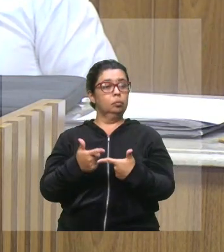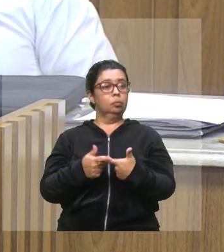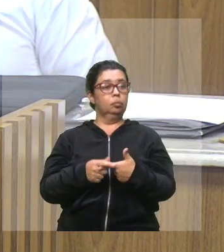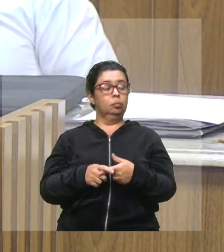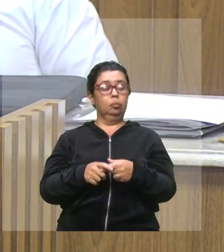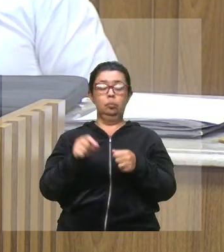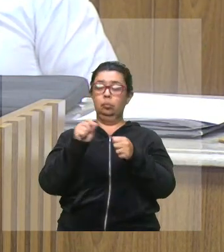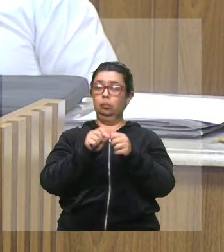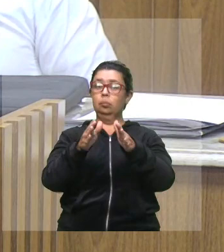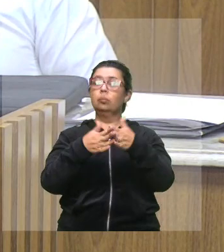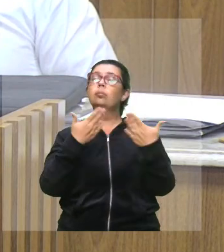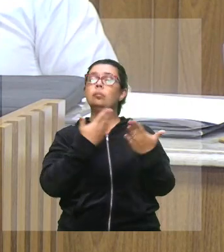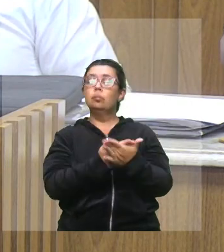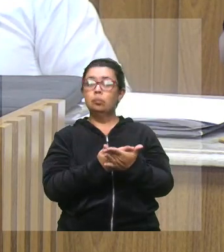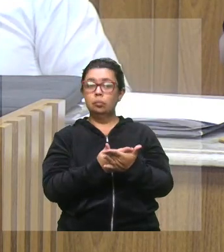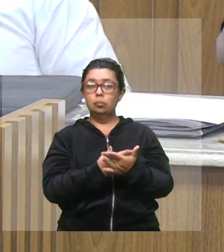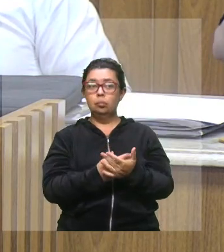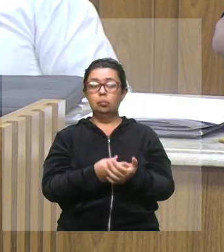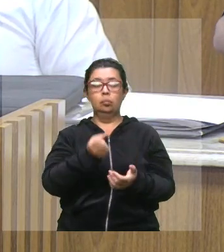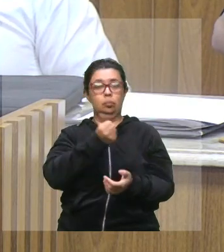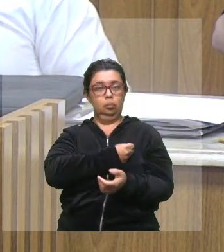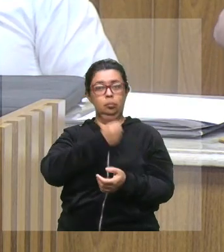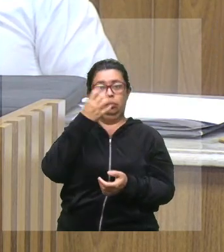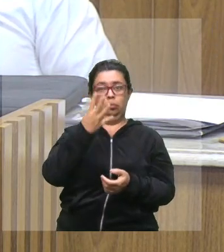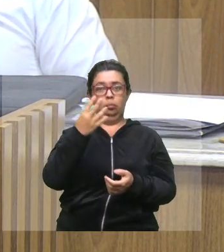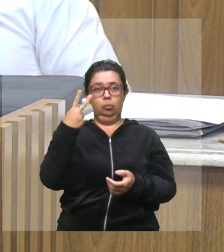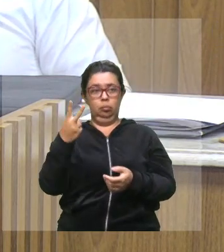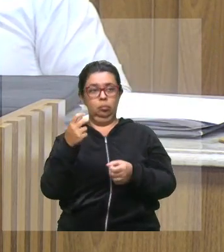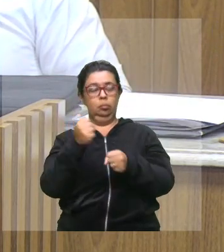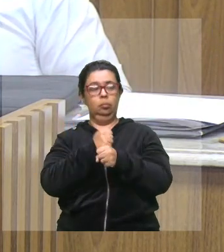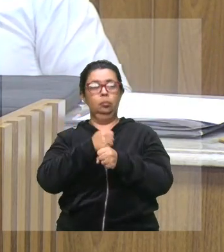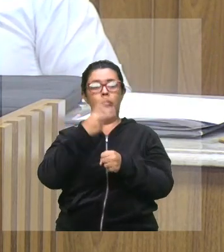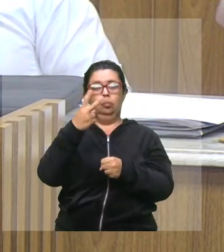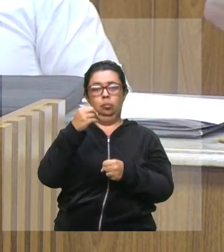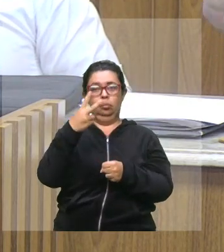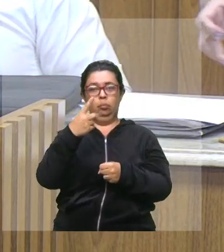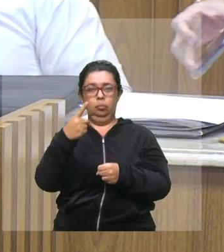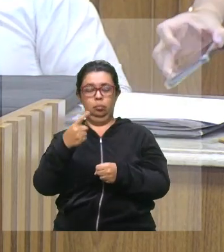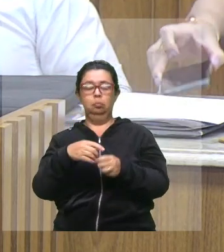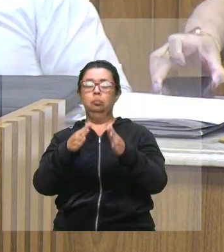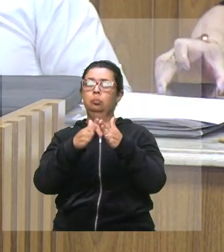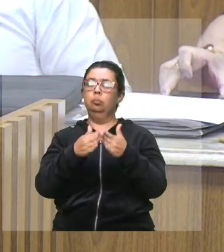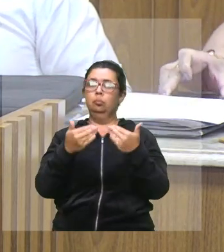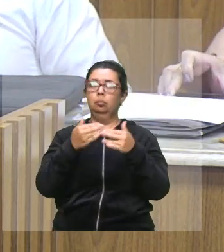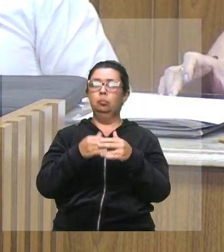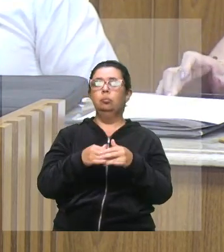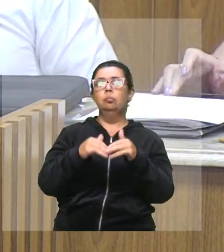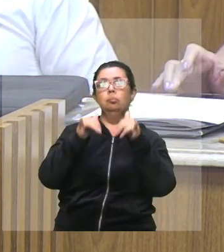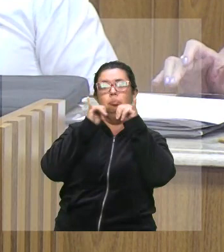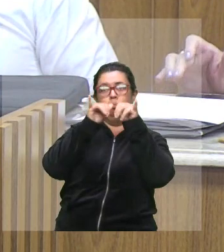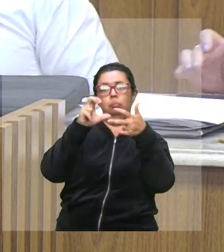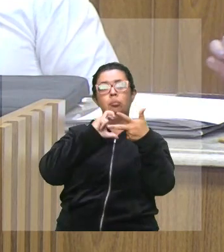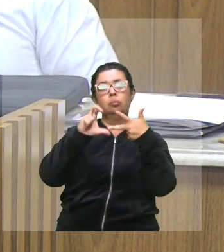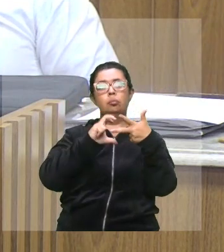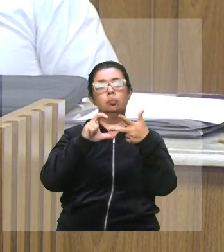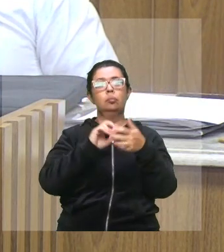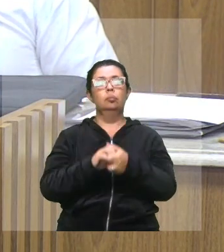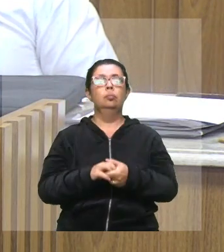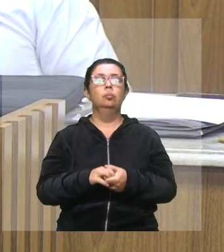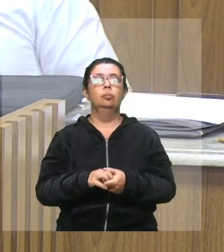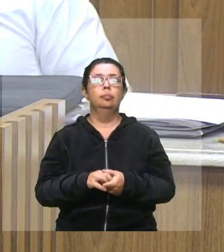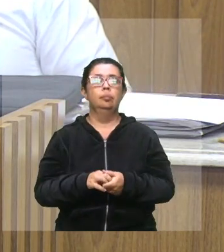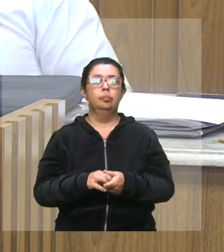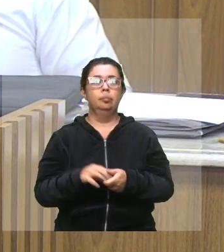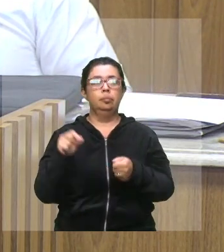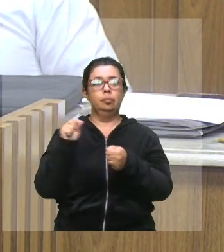um requerimento de número 42/2021, que requer informações do Poder Executivo sobre